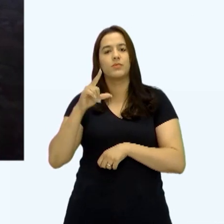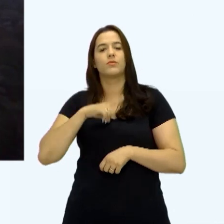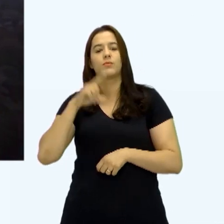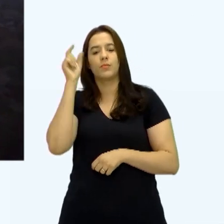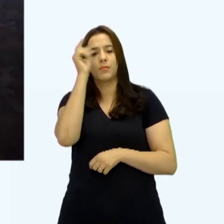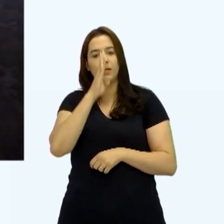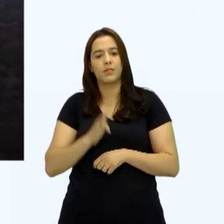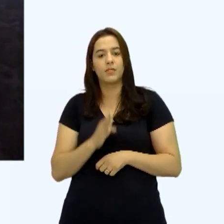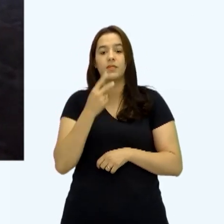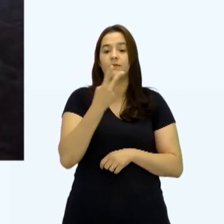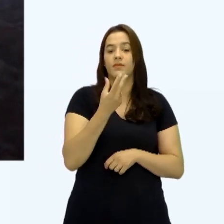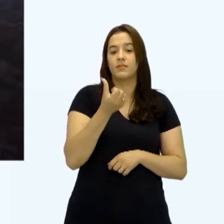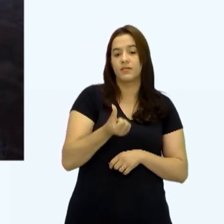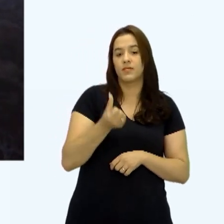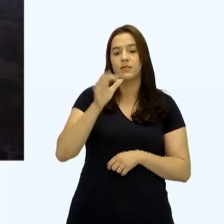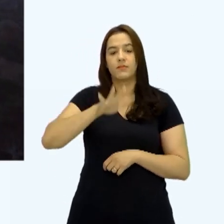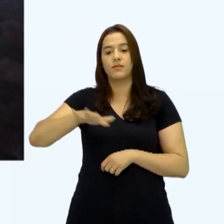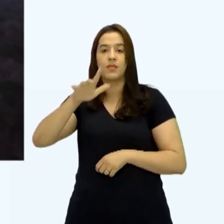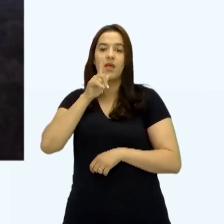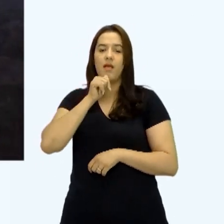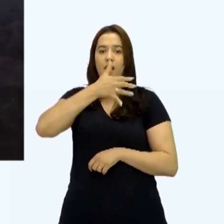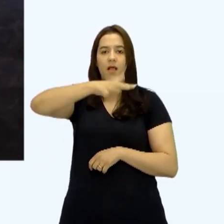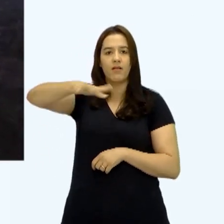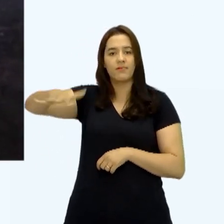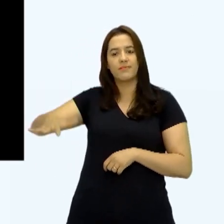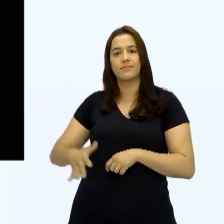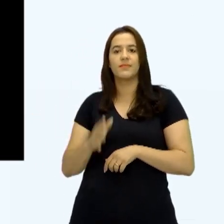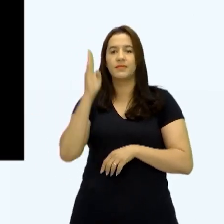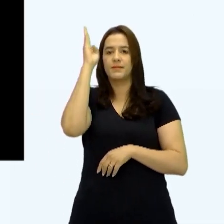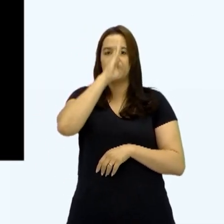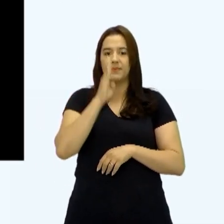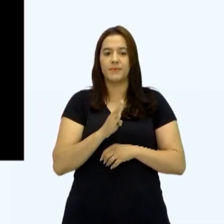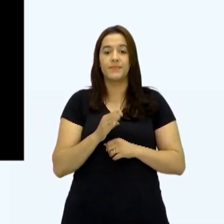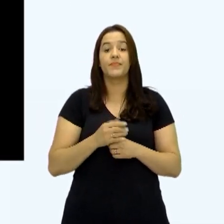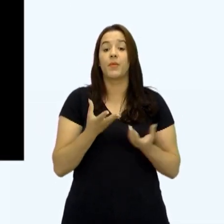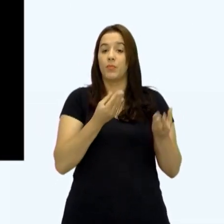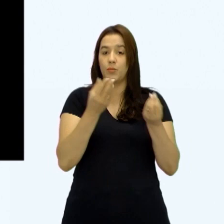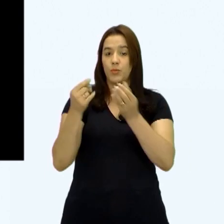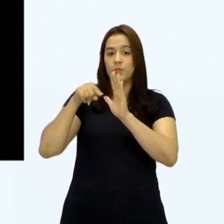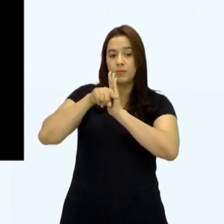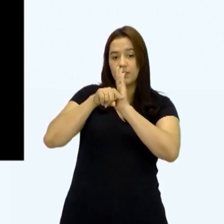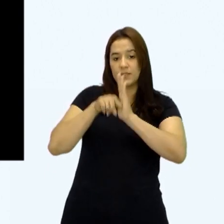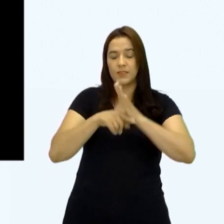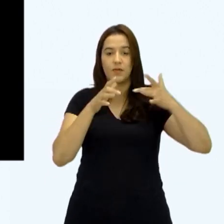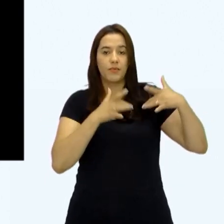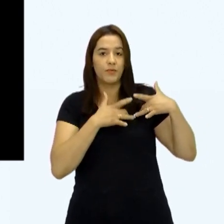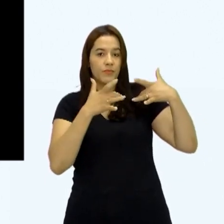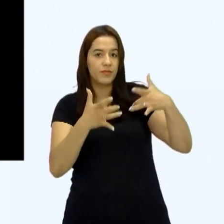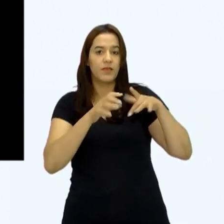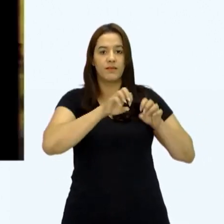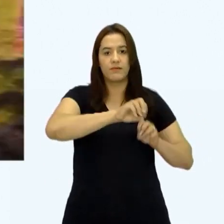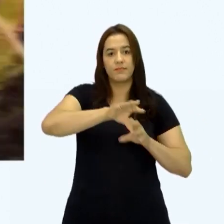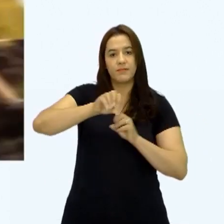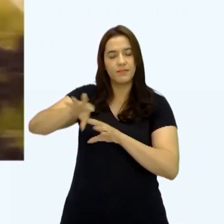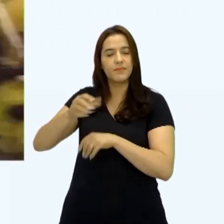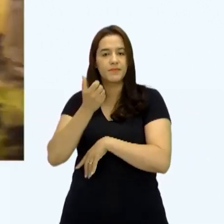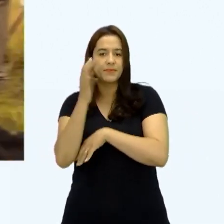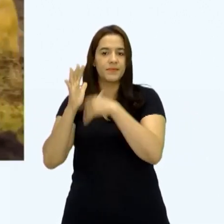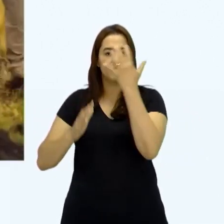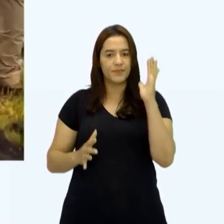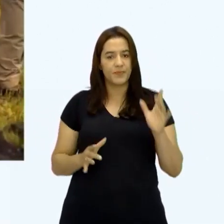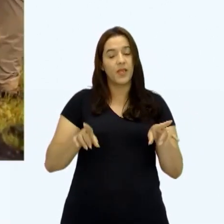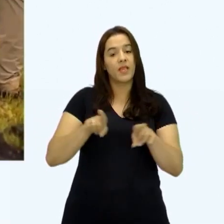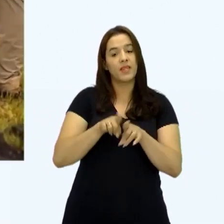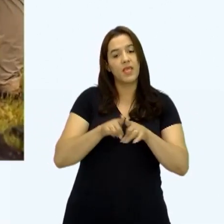e 26% do território marinho brasileiro. Pesquisadores, voluntários, educadores ambientais e até